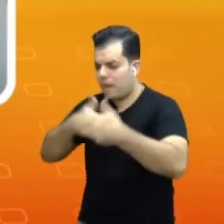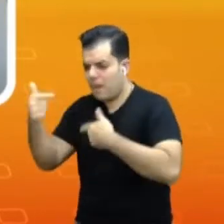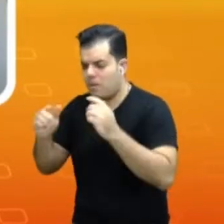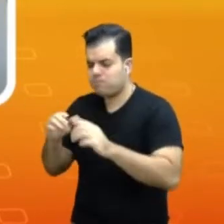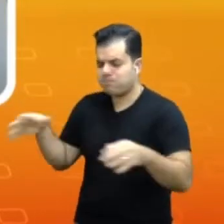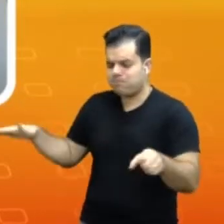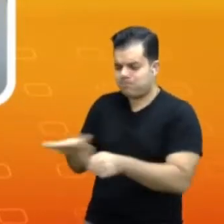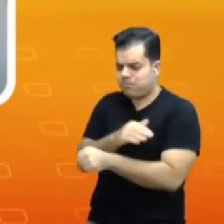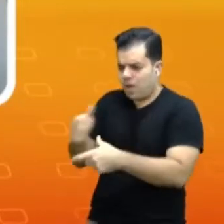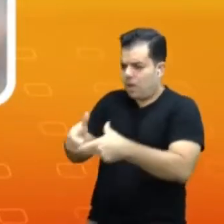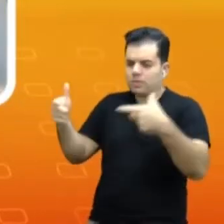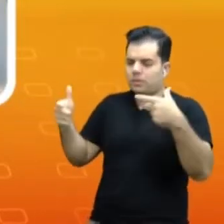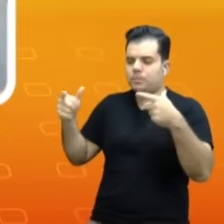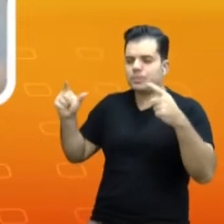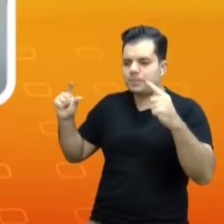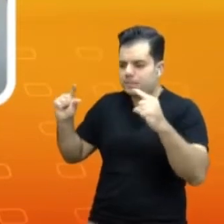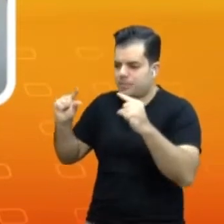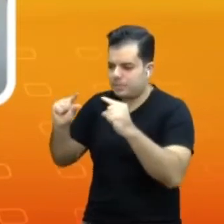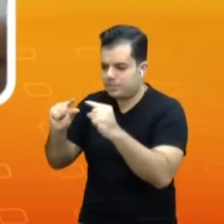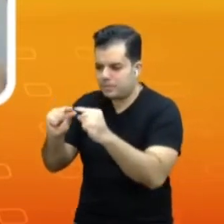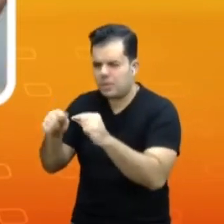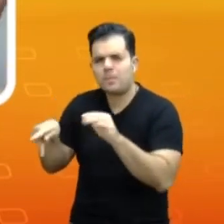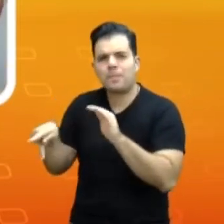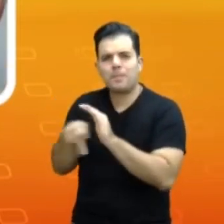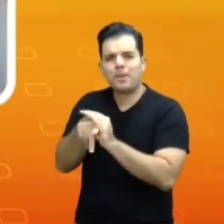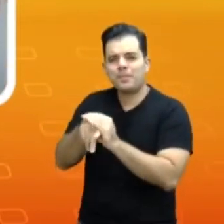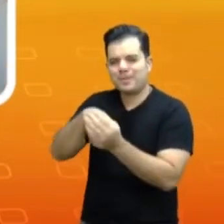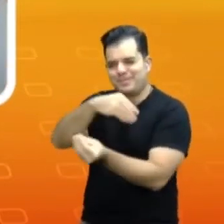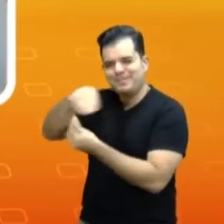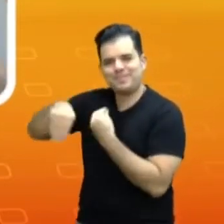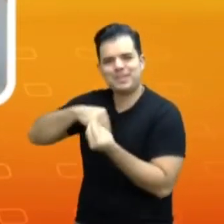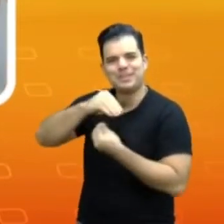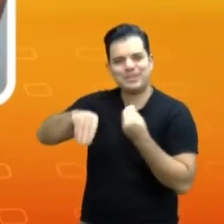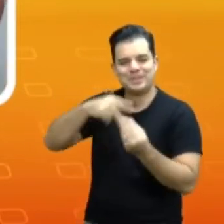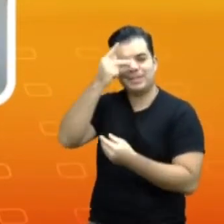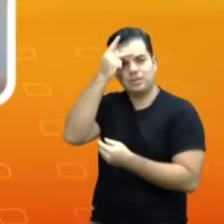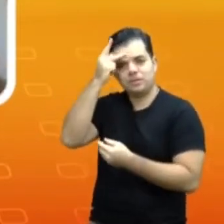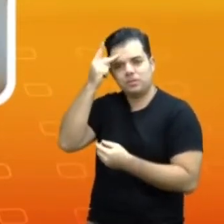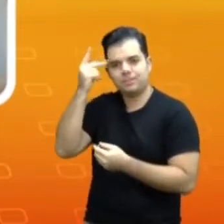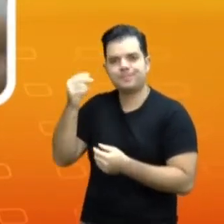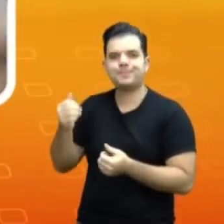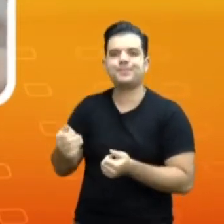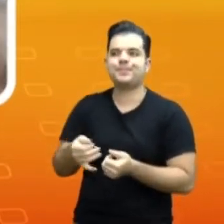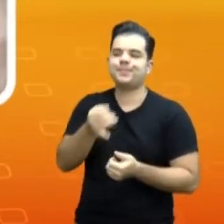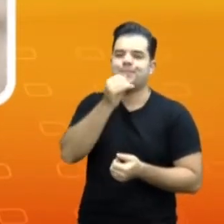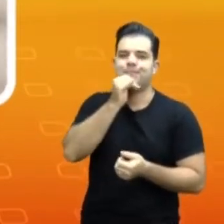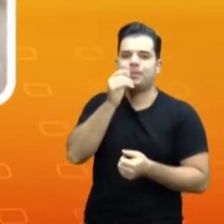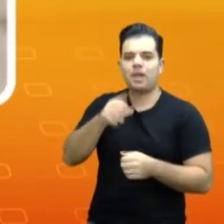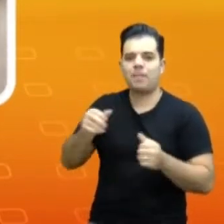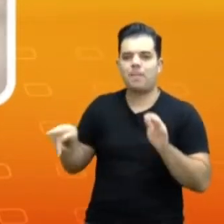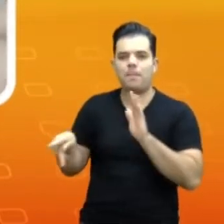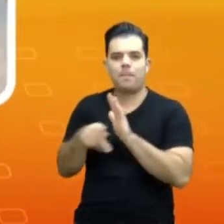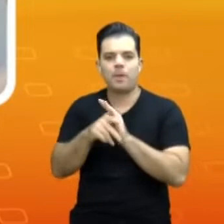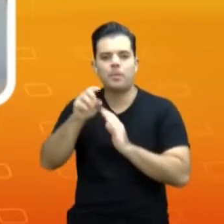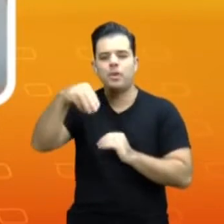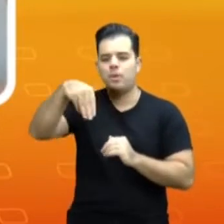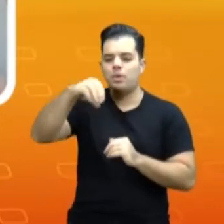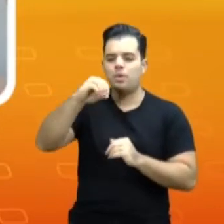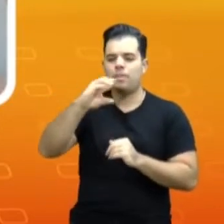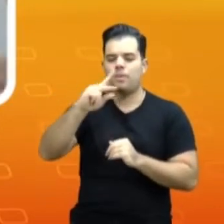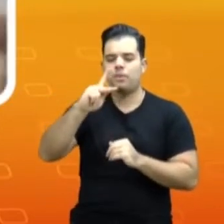recursos no local. Como isso? Na zona mista, a gente já estava saindo de Multilink, né, contratado ali um